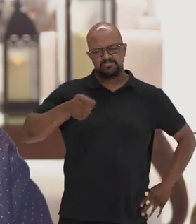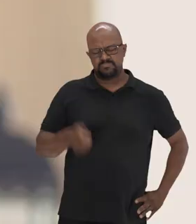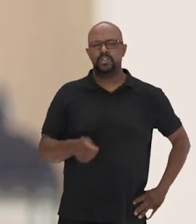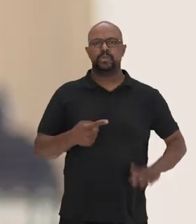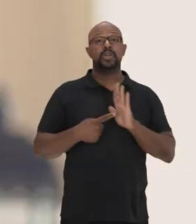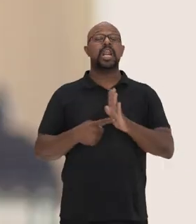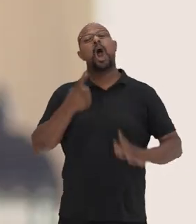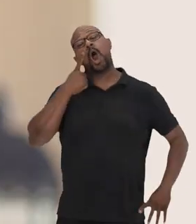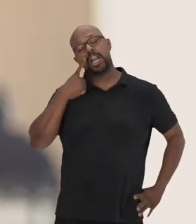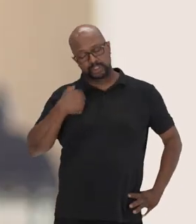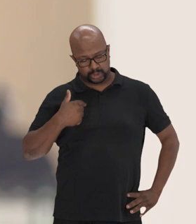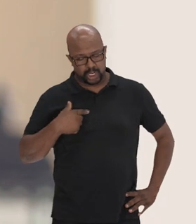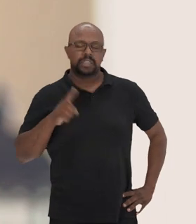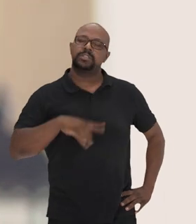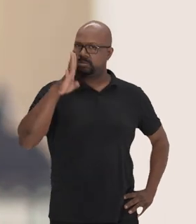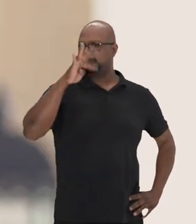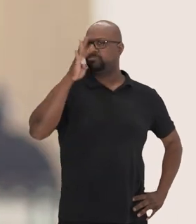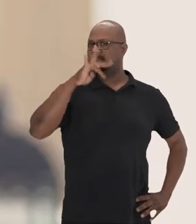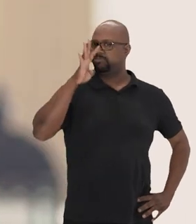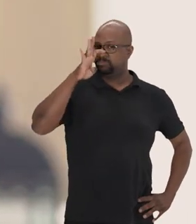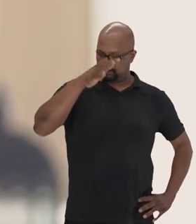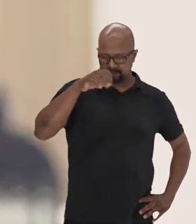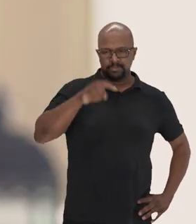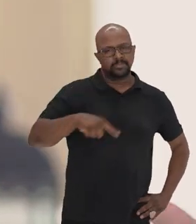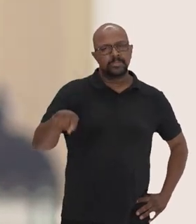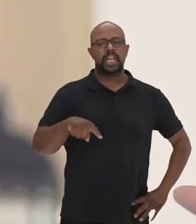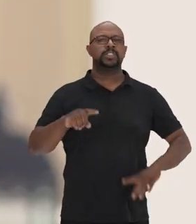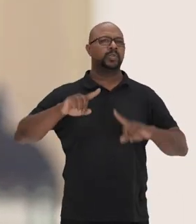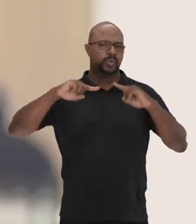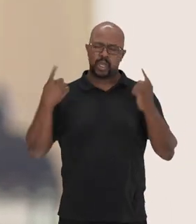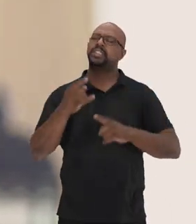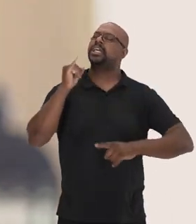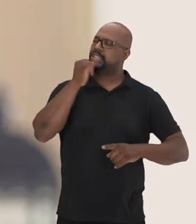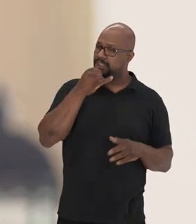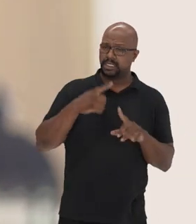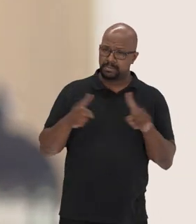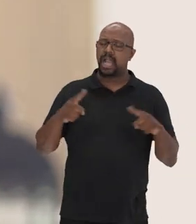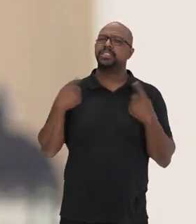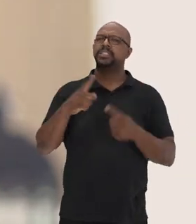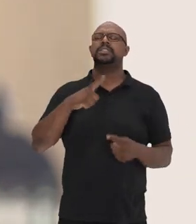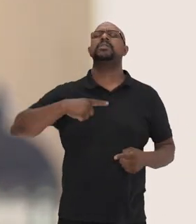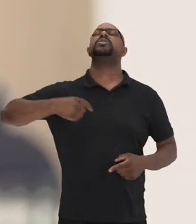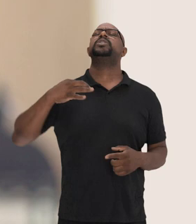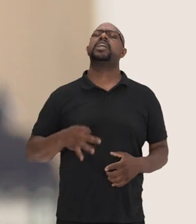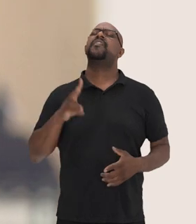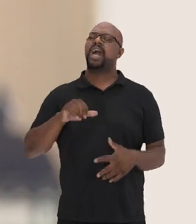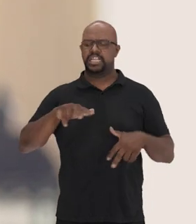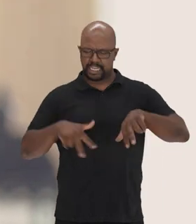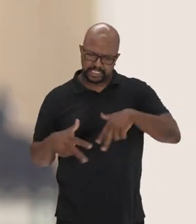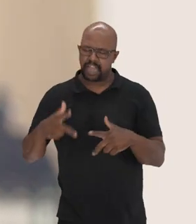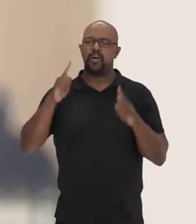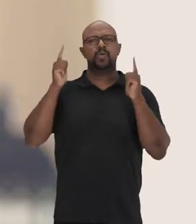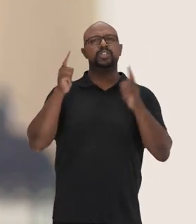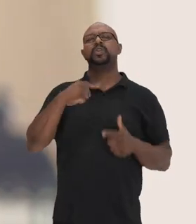mostrar tipo assim olha só estamos aqui nessa nessa história toda triste mas nós temos dignidade vamos dançar vamos